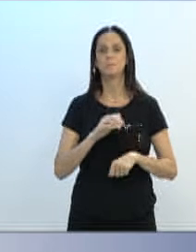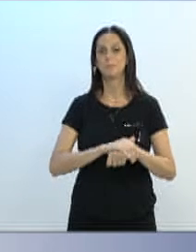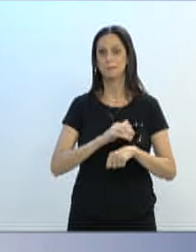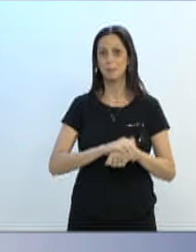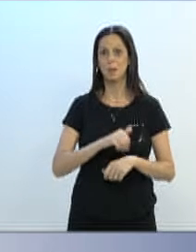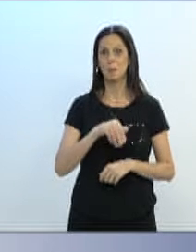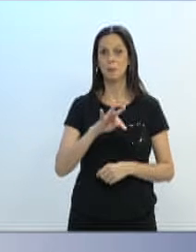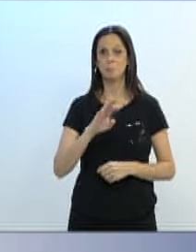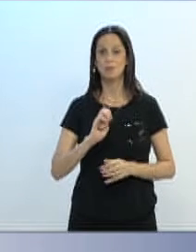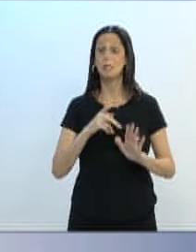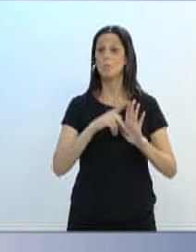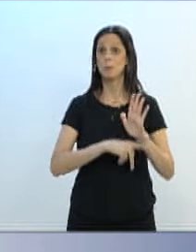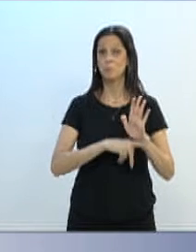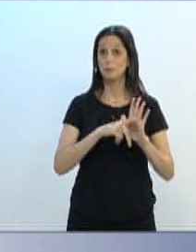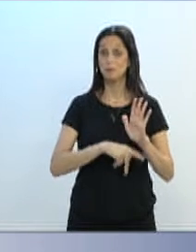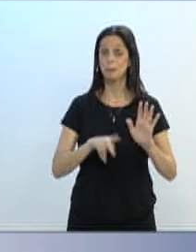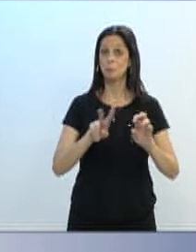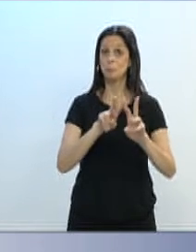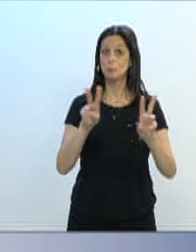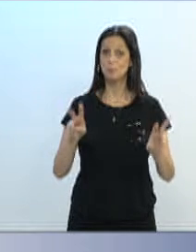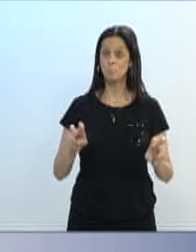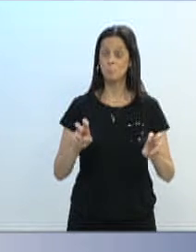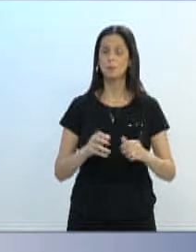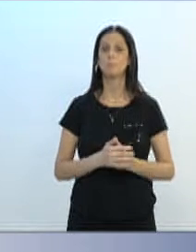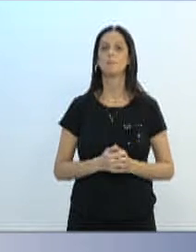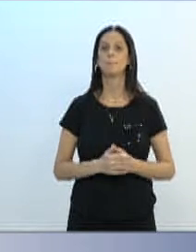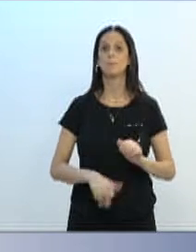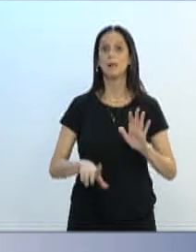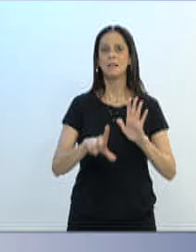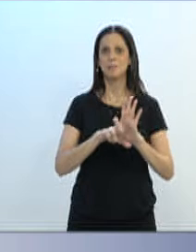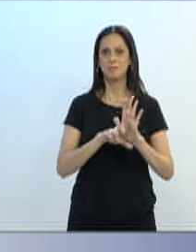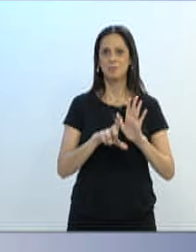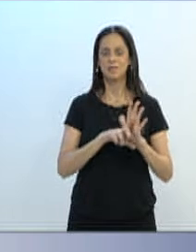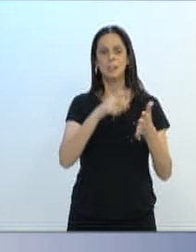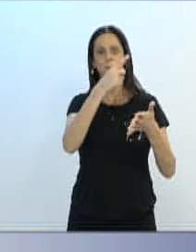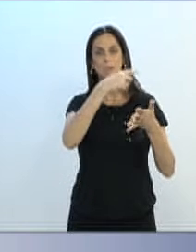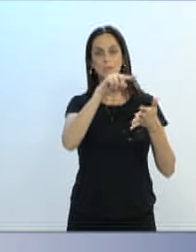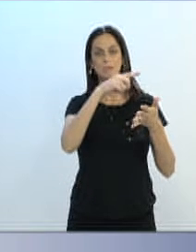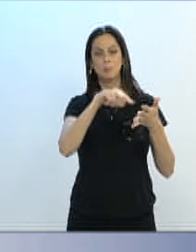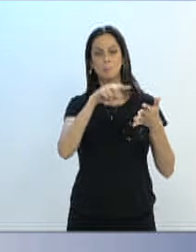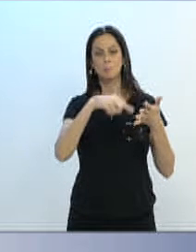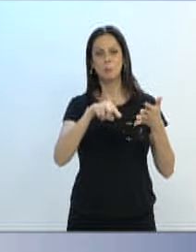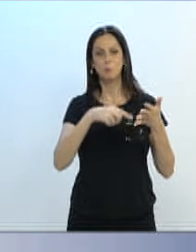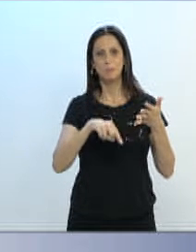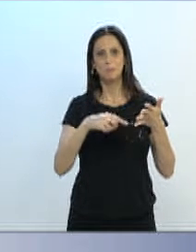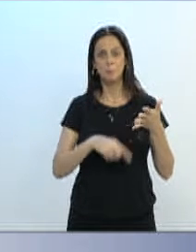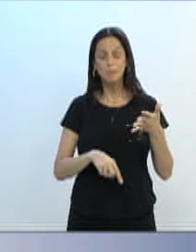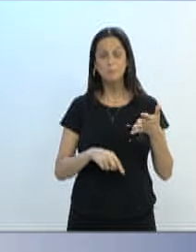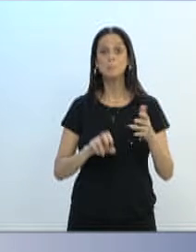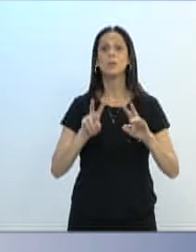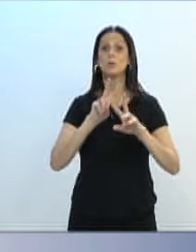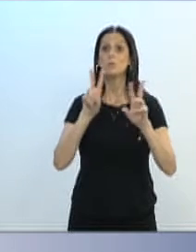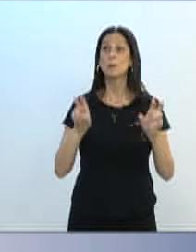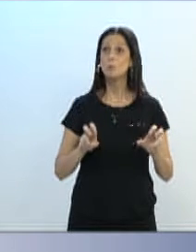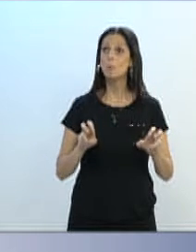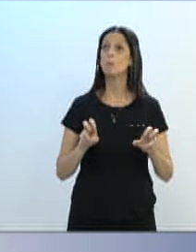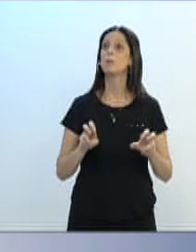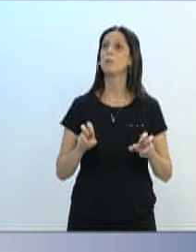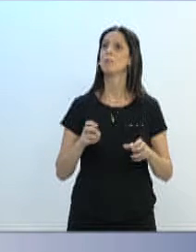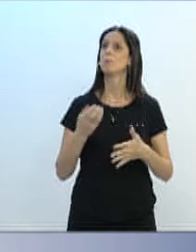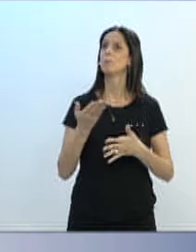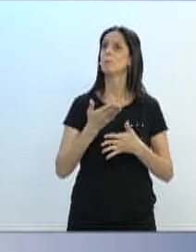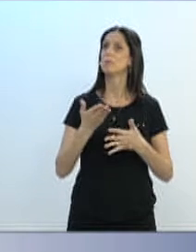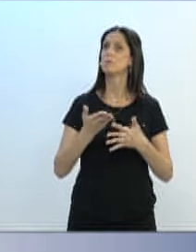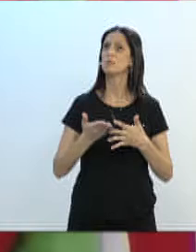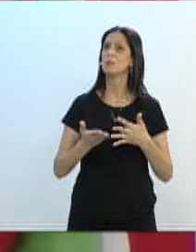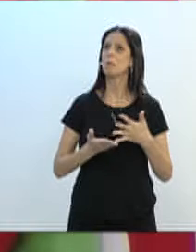anteprojeto, sobre uma lei que estabeleceria critérios para regularização e compensação pecuniária de parcelamento de solo em desacordo com a legislação urbanística.